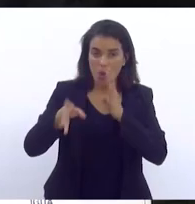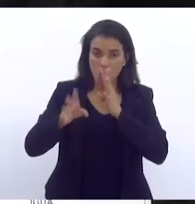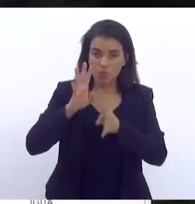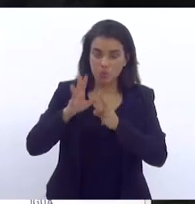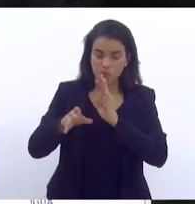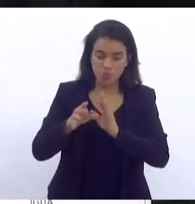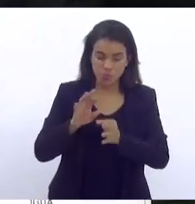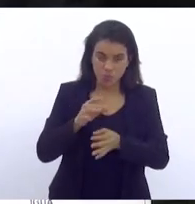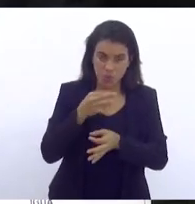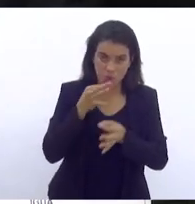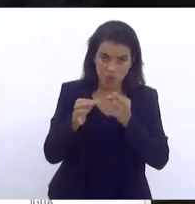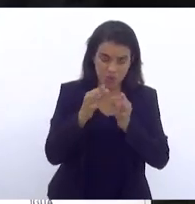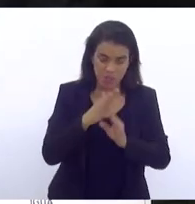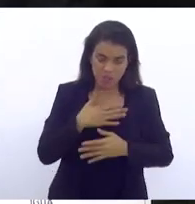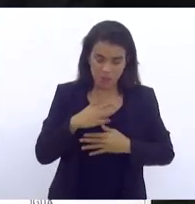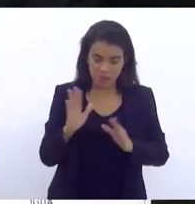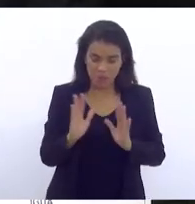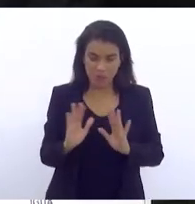minha